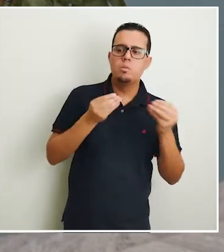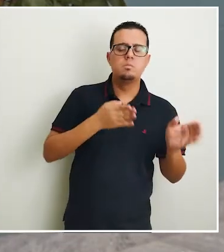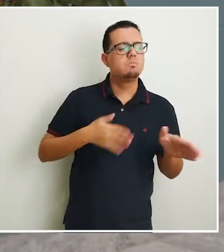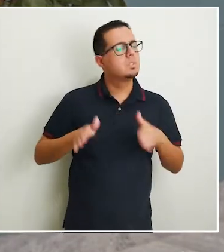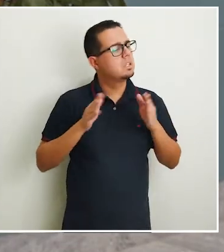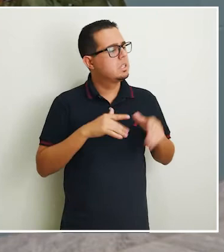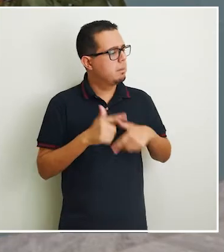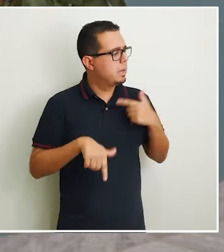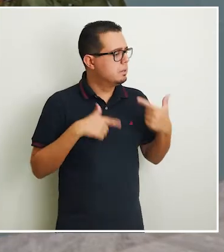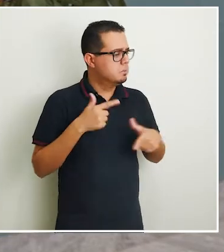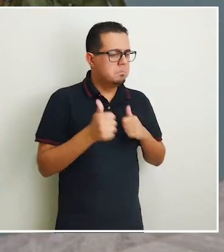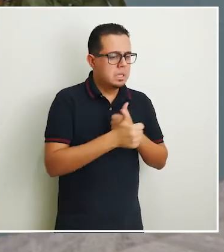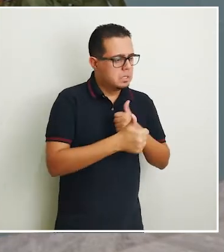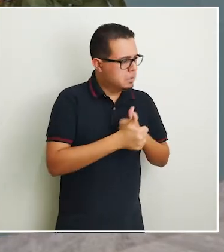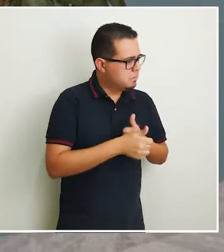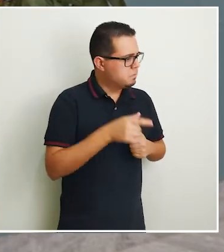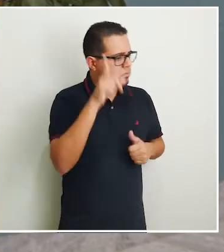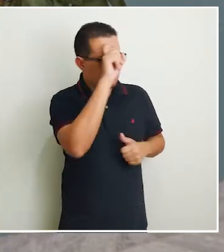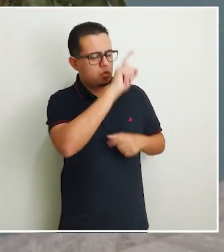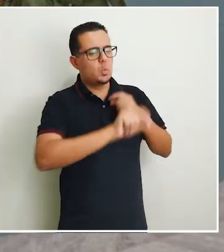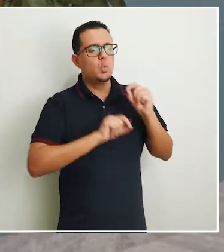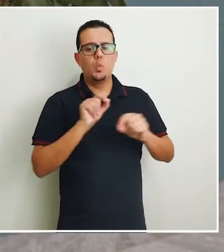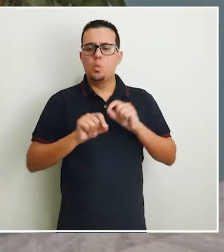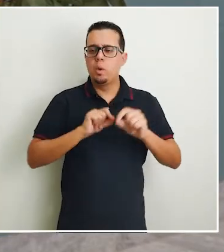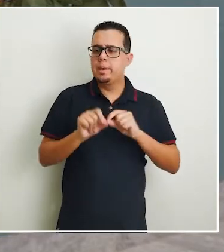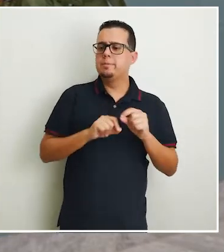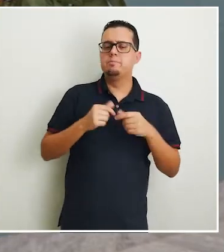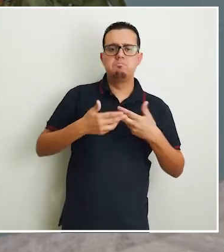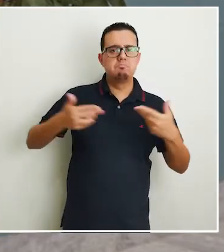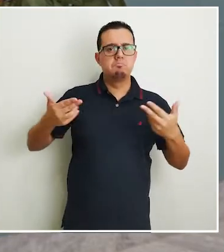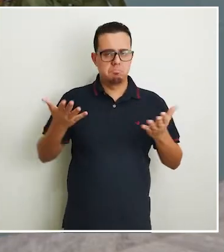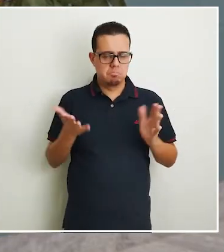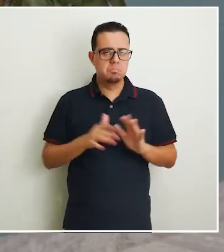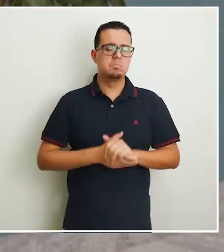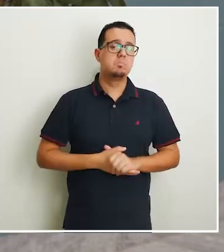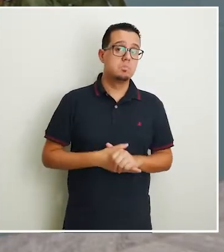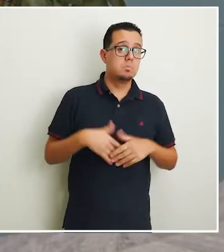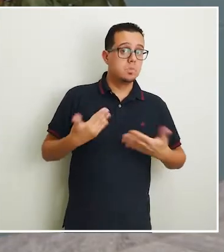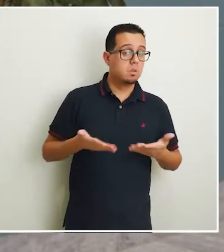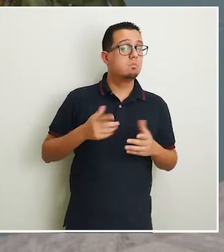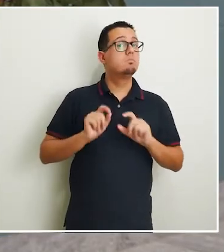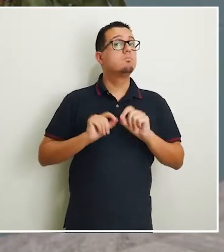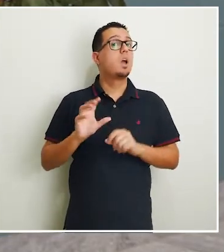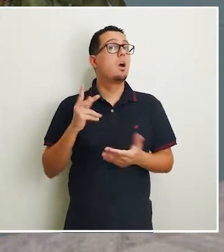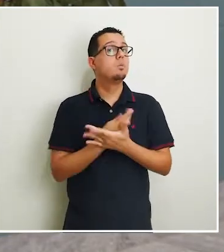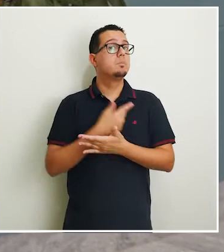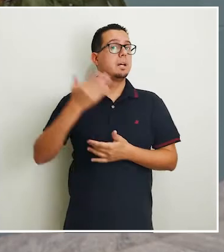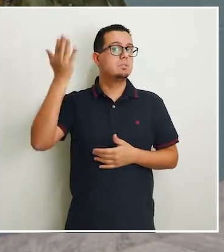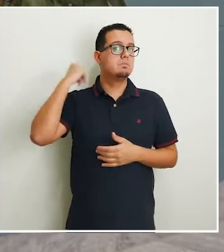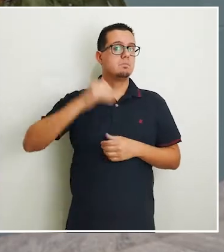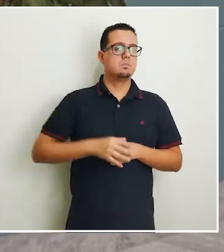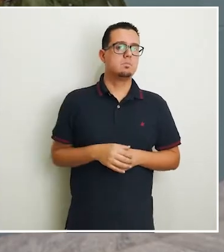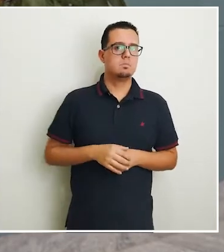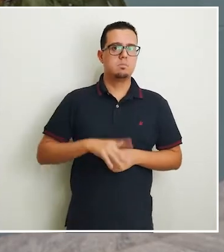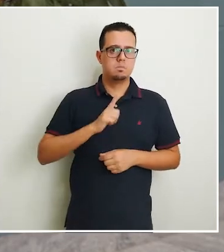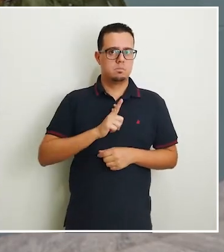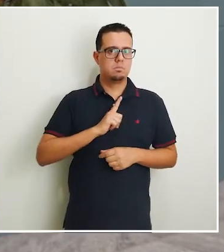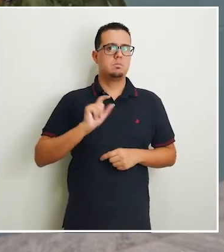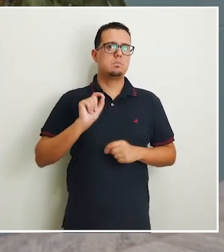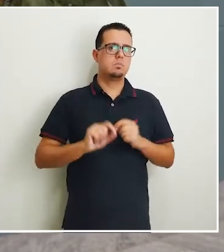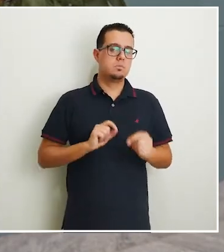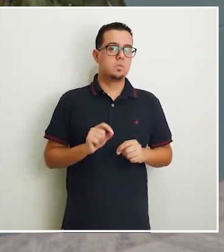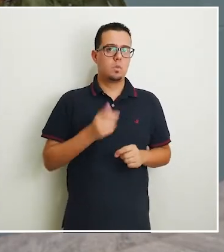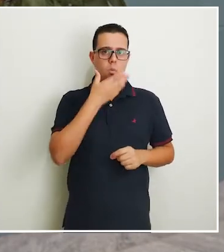rotina, conhecendo o trabalho de perto, as dificuldades, a operação e tudo mais. Em um desses quadros, chamou muito a